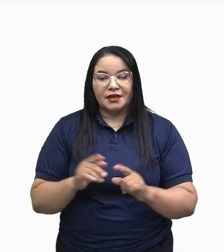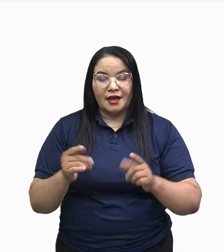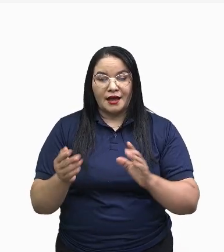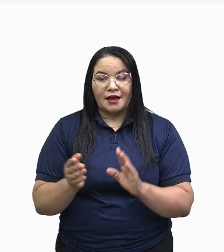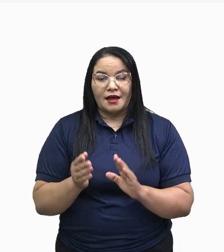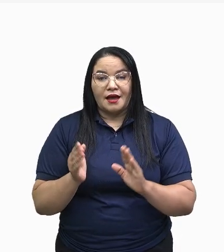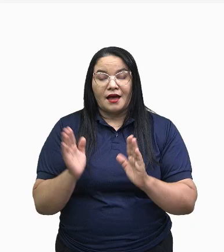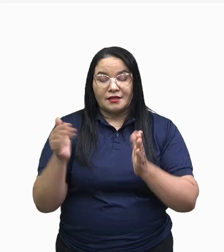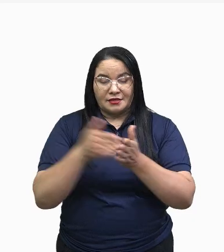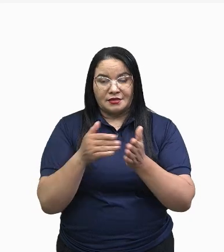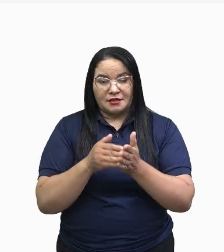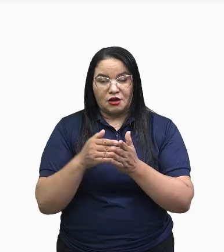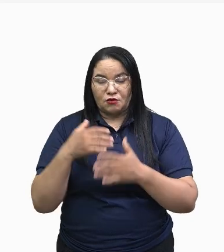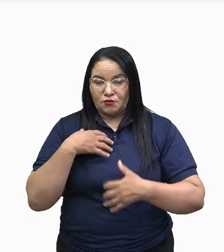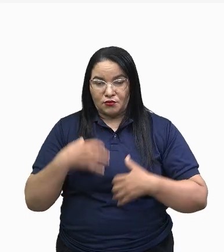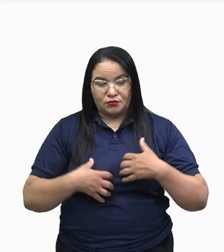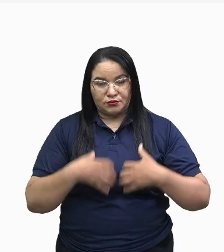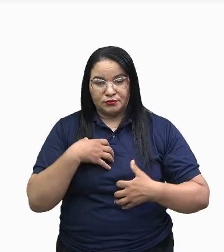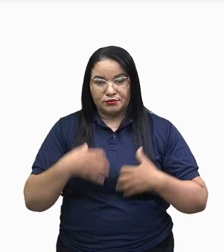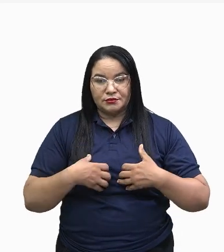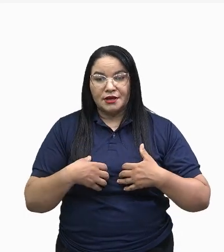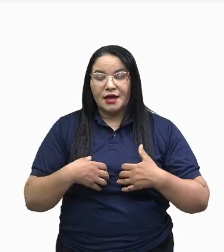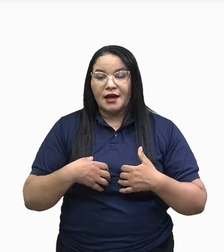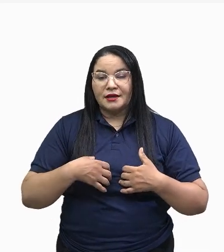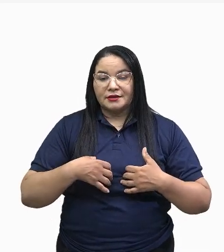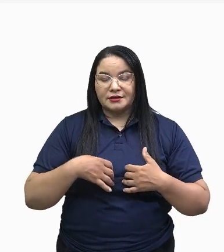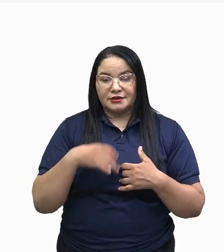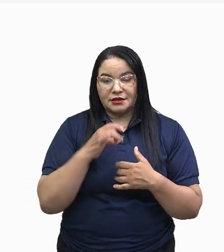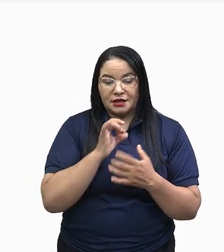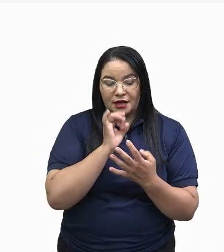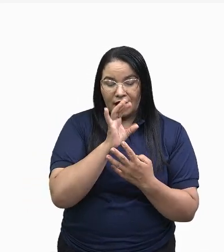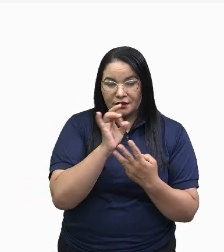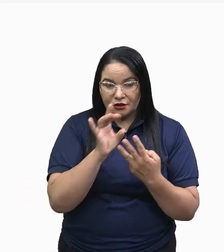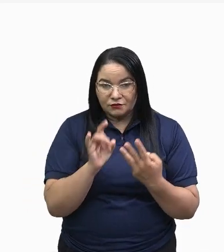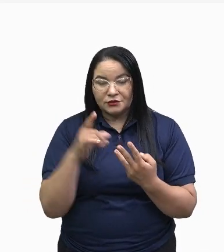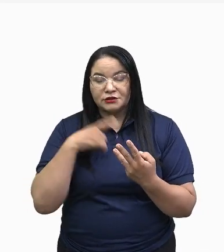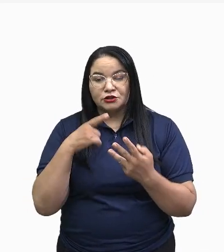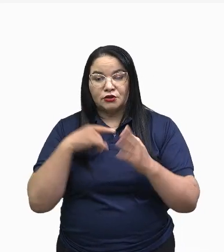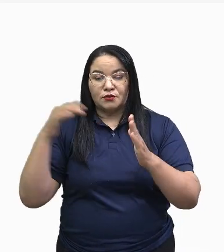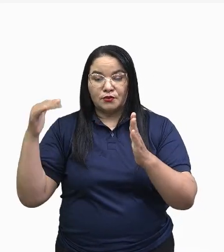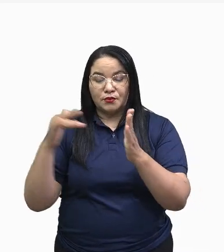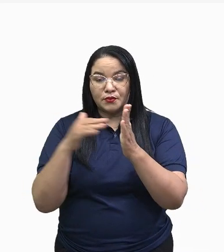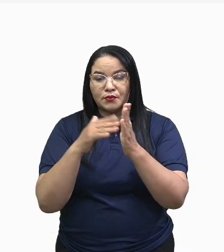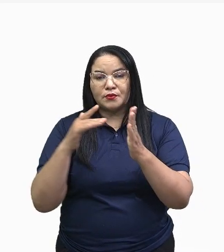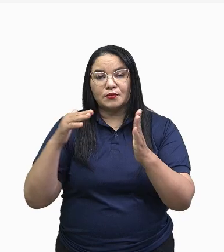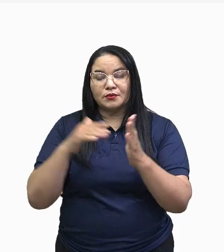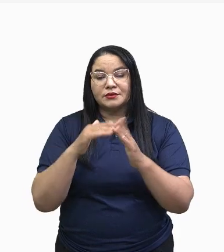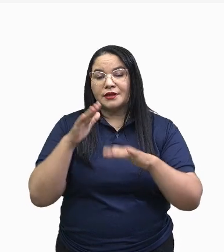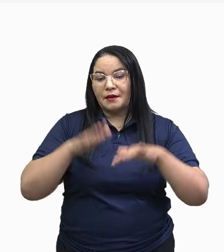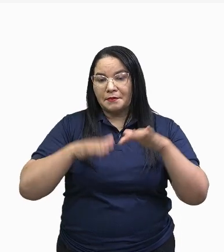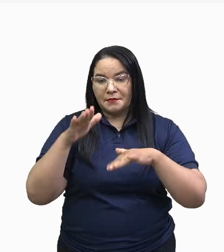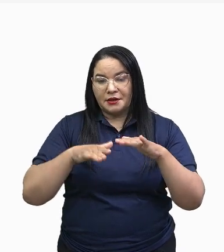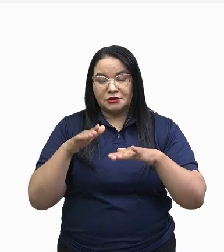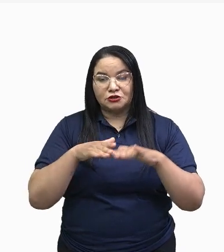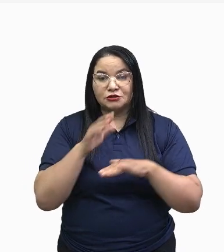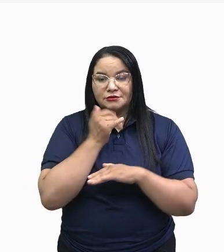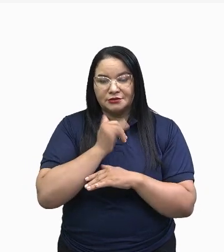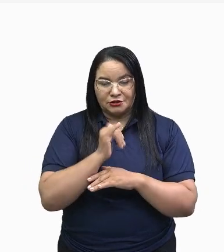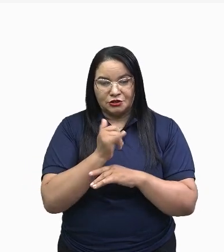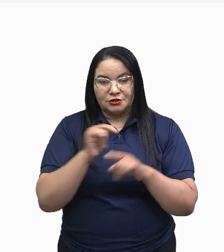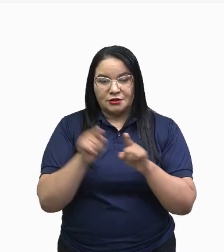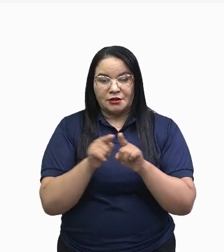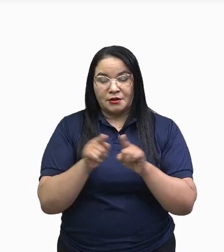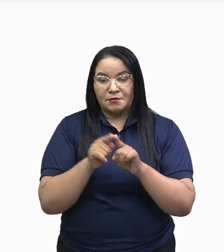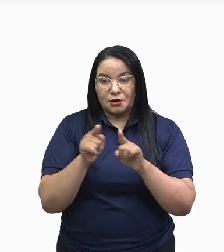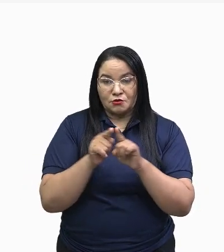mais internos, por exemplo. E aí cada uma delas tem, né, um poder de penetração e que vai depender do tamanho e da energia que